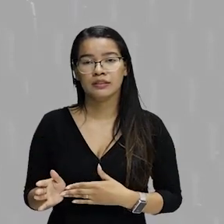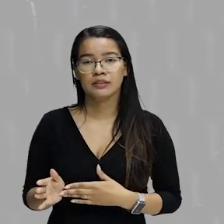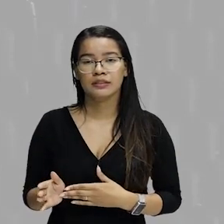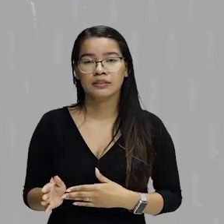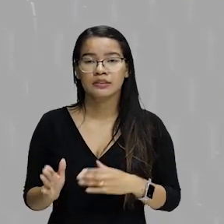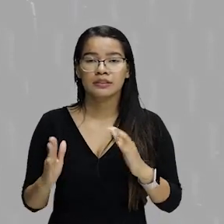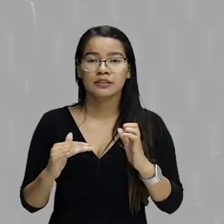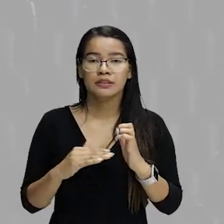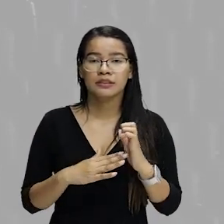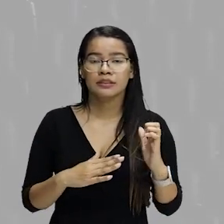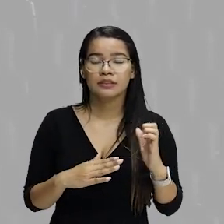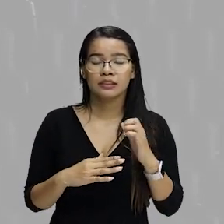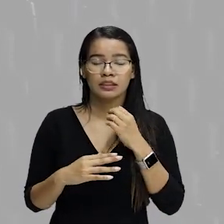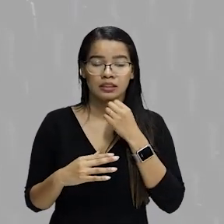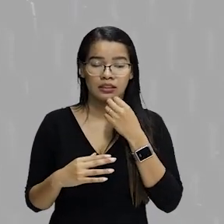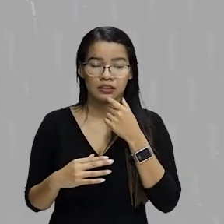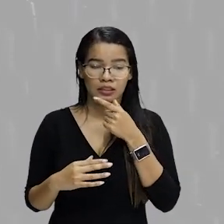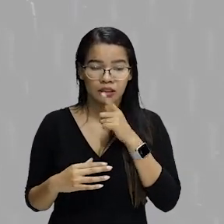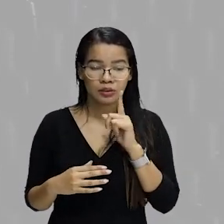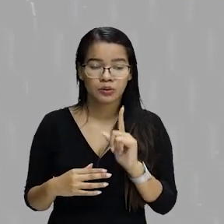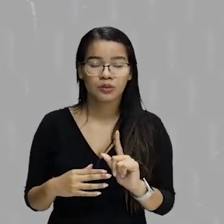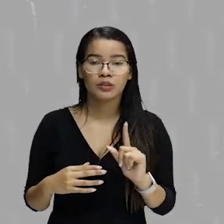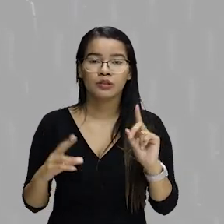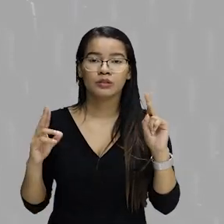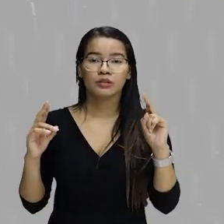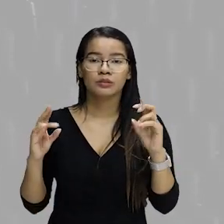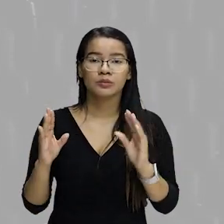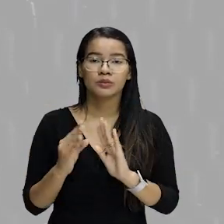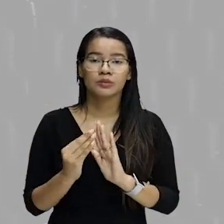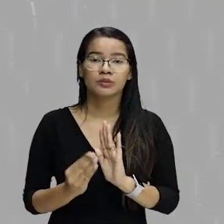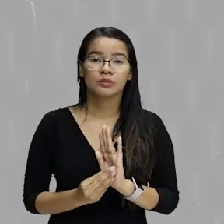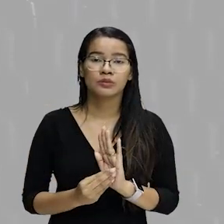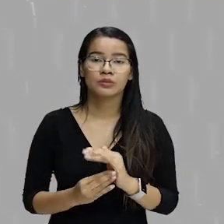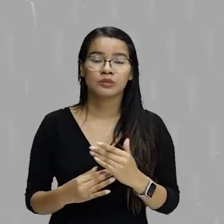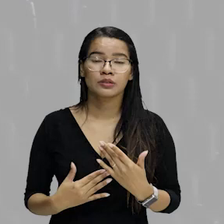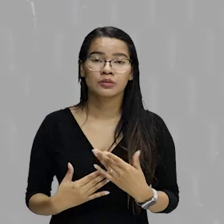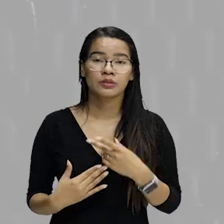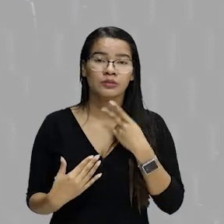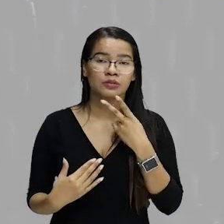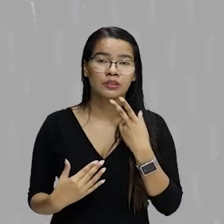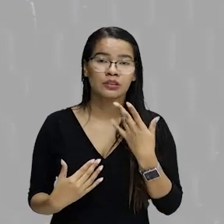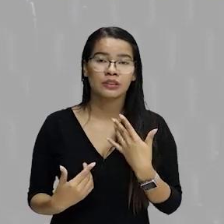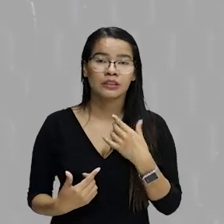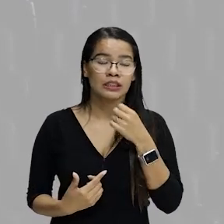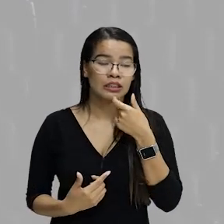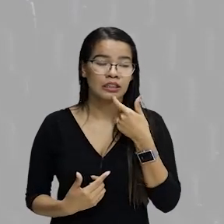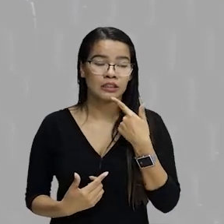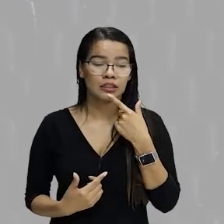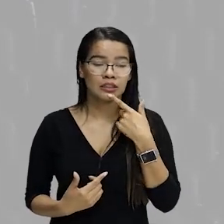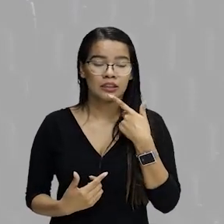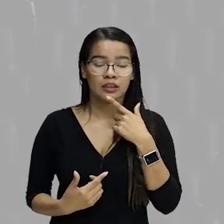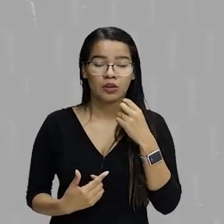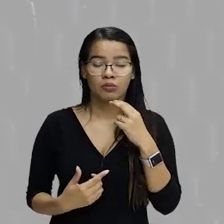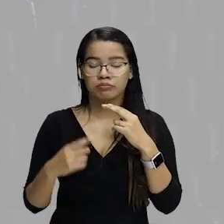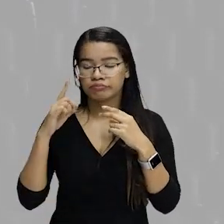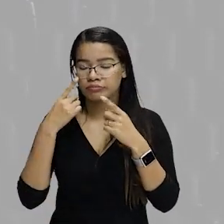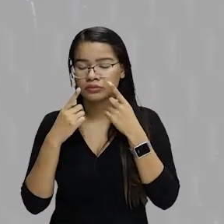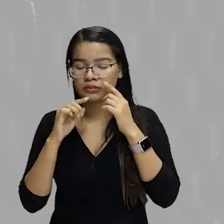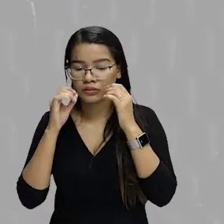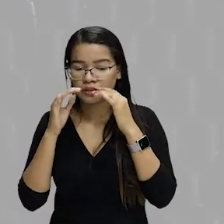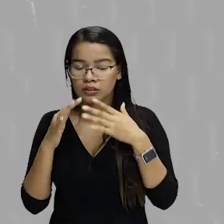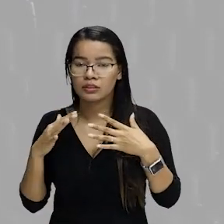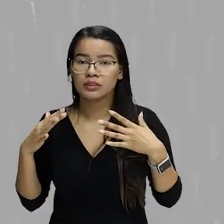a estética da língua sobre o conteúdo. Então, quando ele diz, rir meu riso, derramar meu pranto,